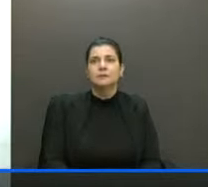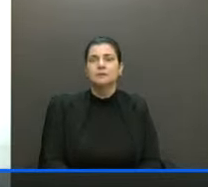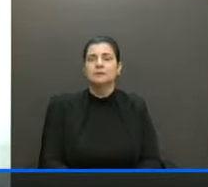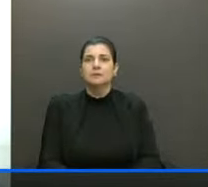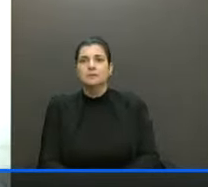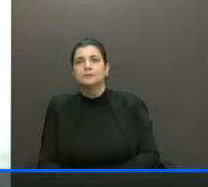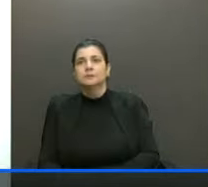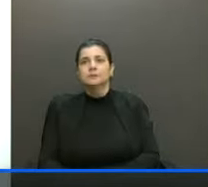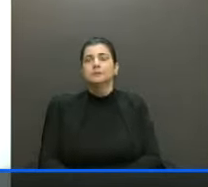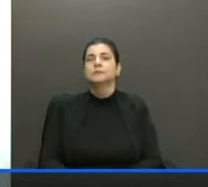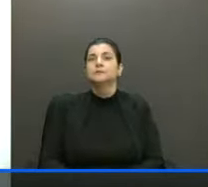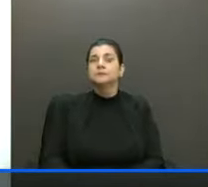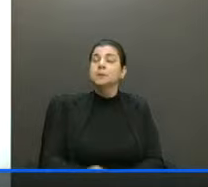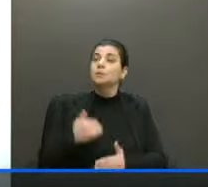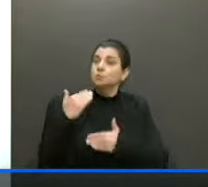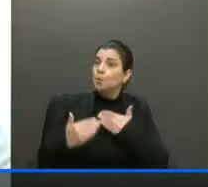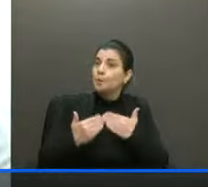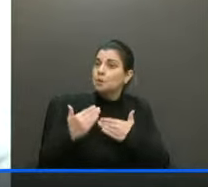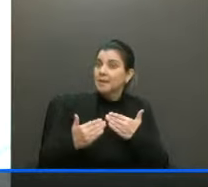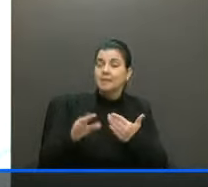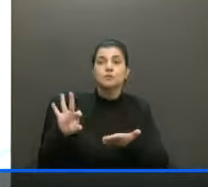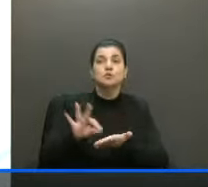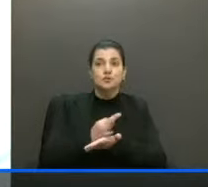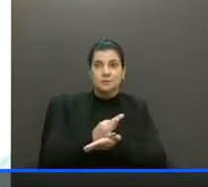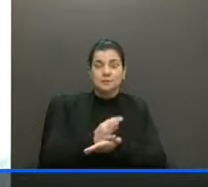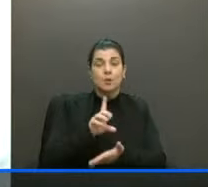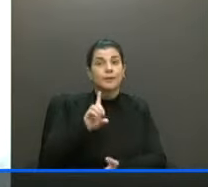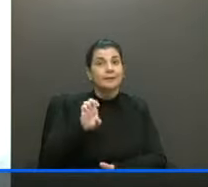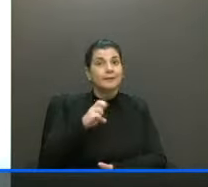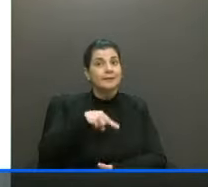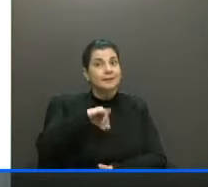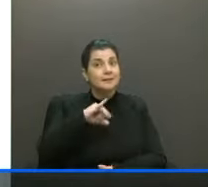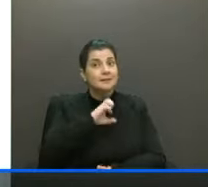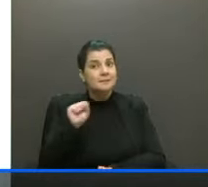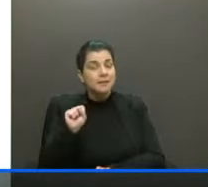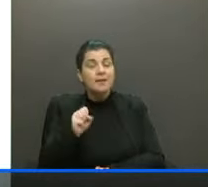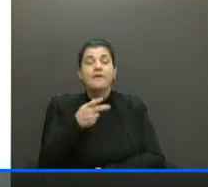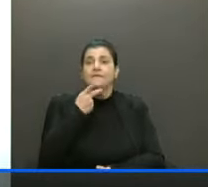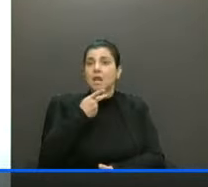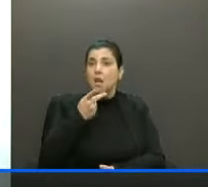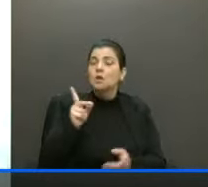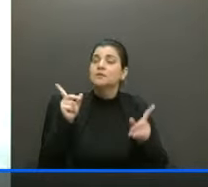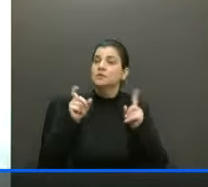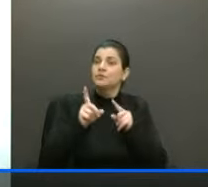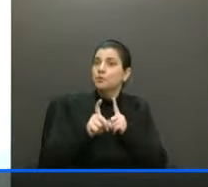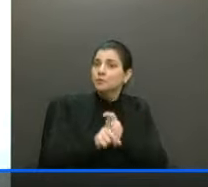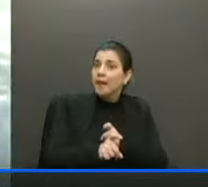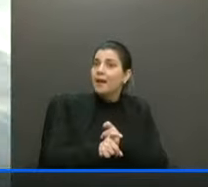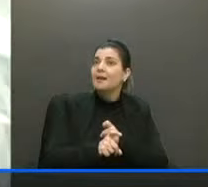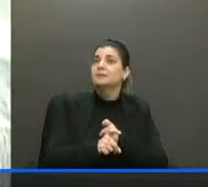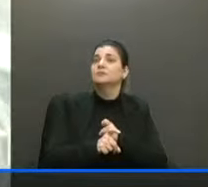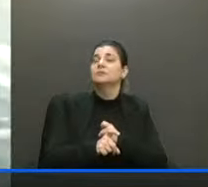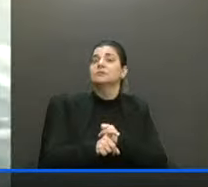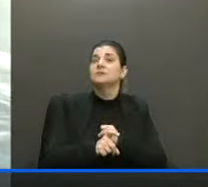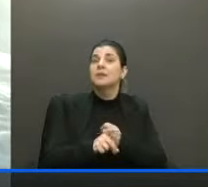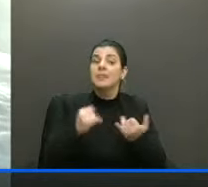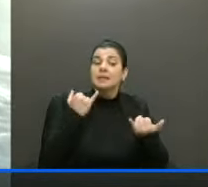né? Então, assim, no processo de inscrição, que a Denise comentou e falou também das dificuldades, né? Além